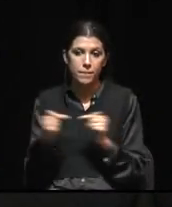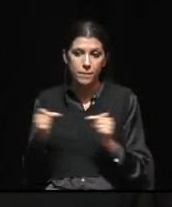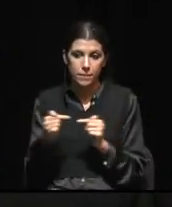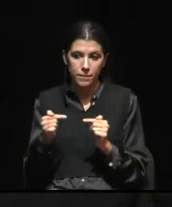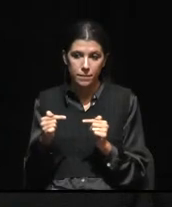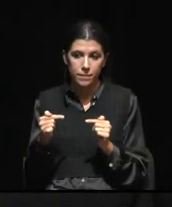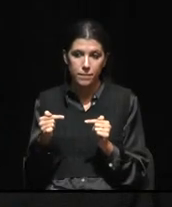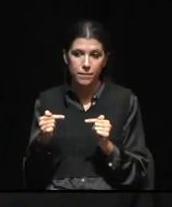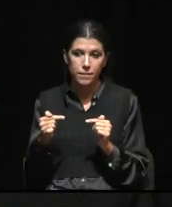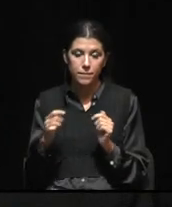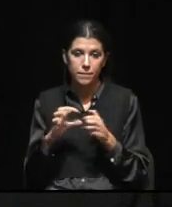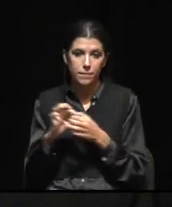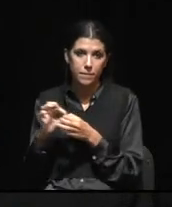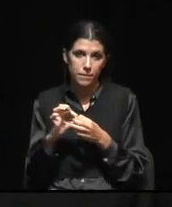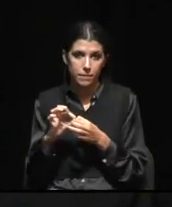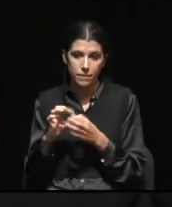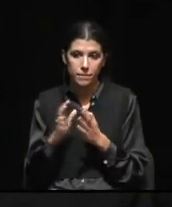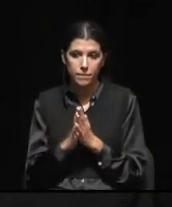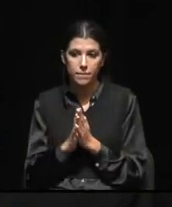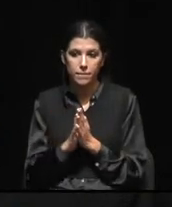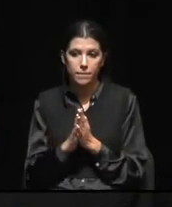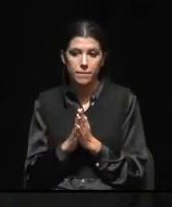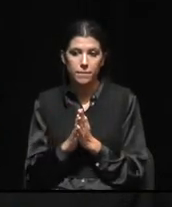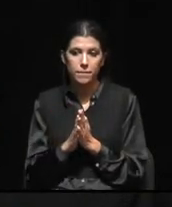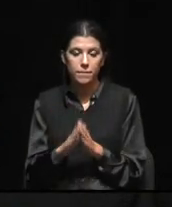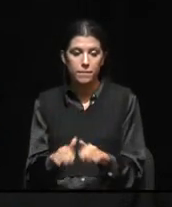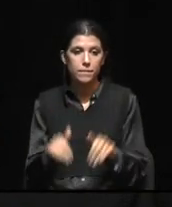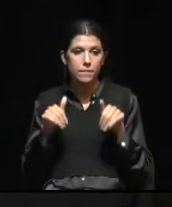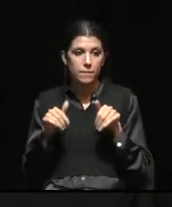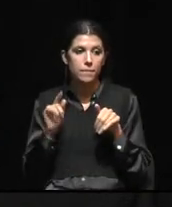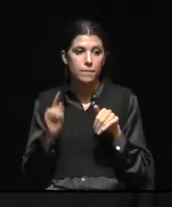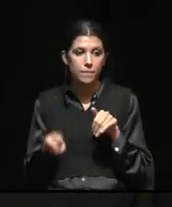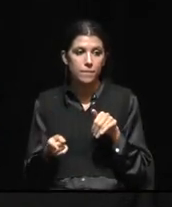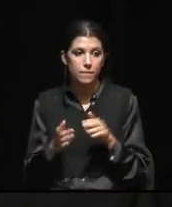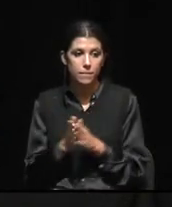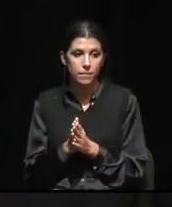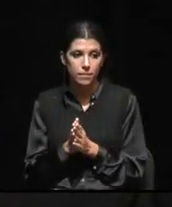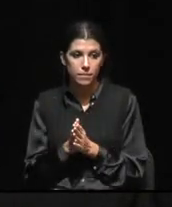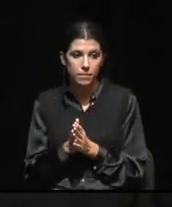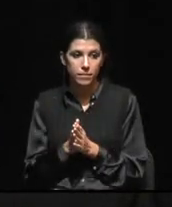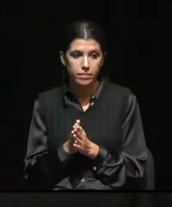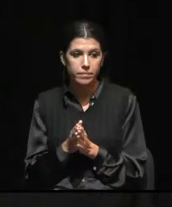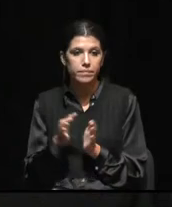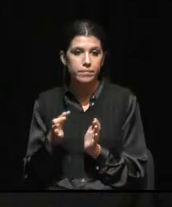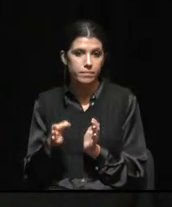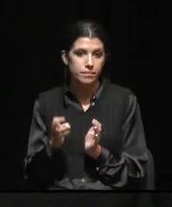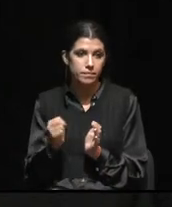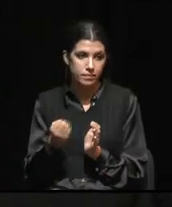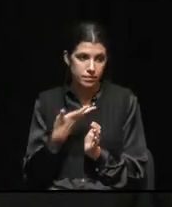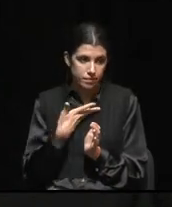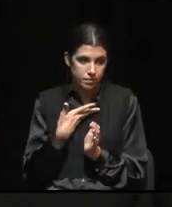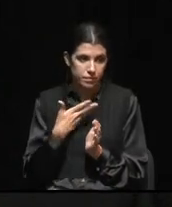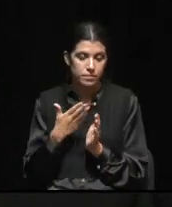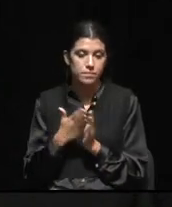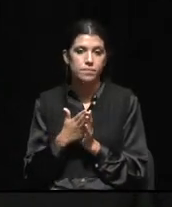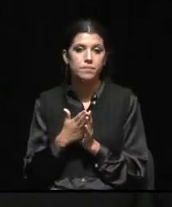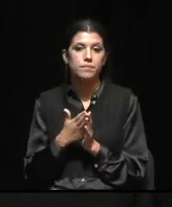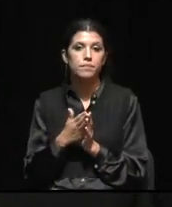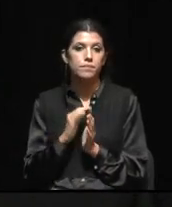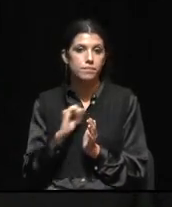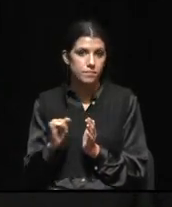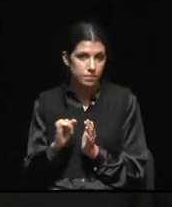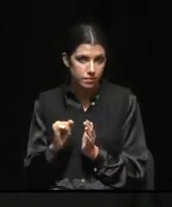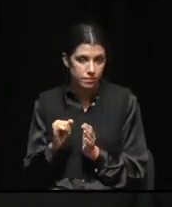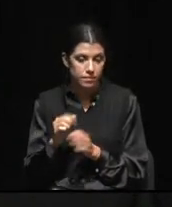CDs e Aliança quem se abstém ai o PSD peço desculpa quem Vota contra